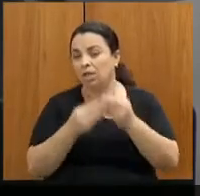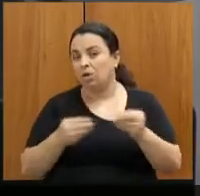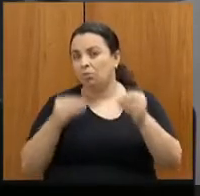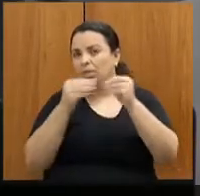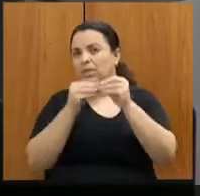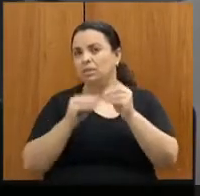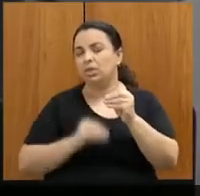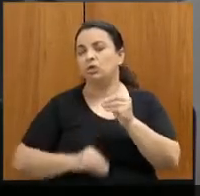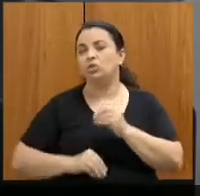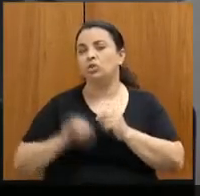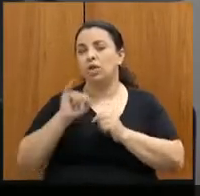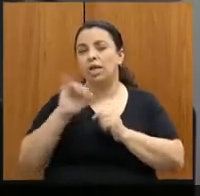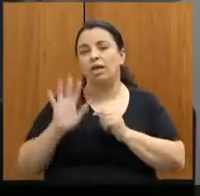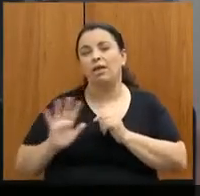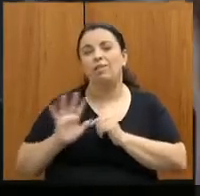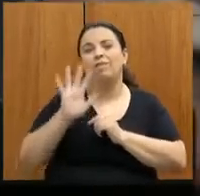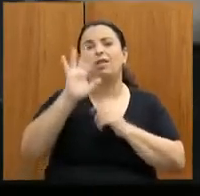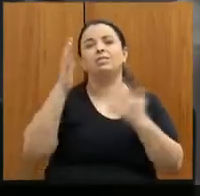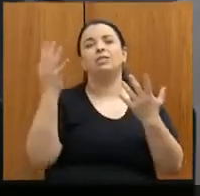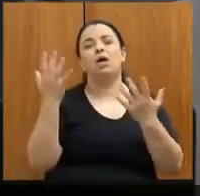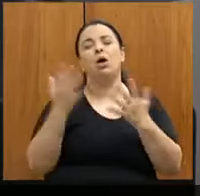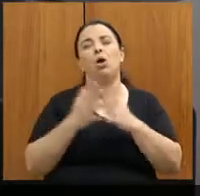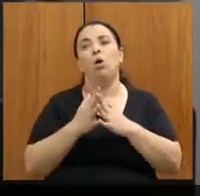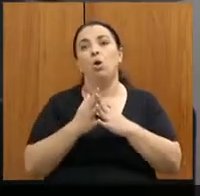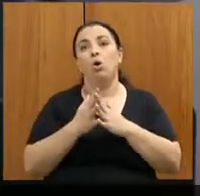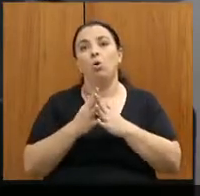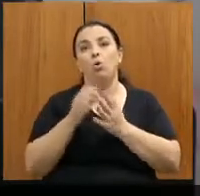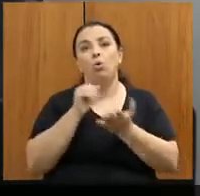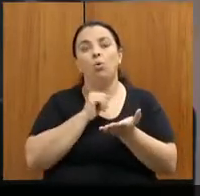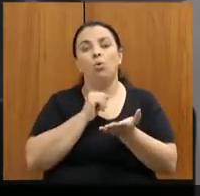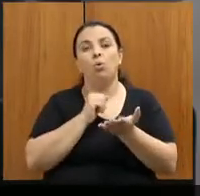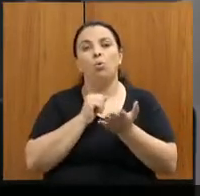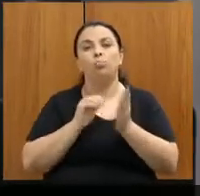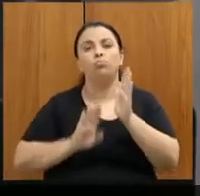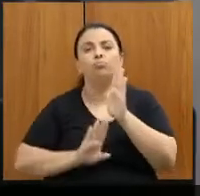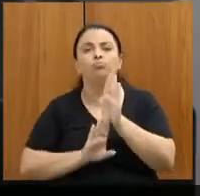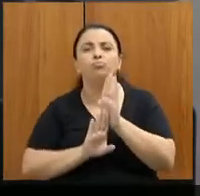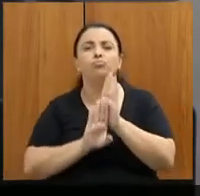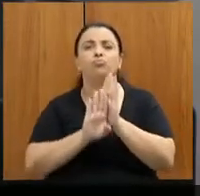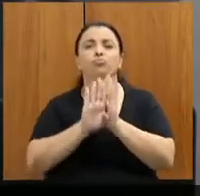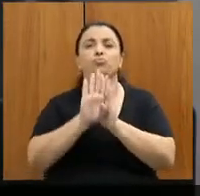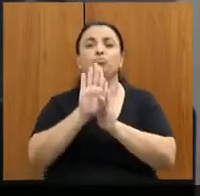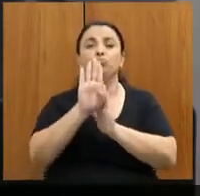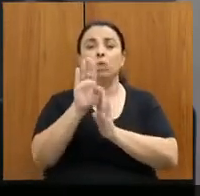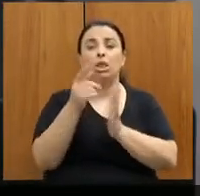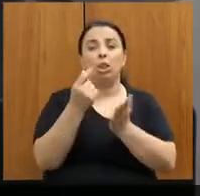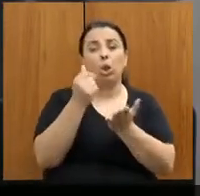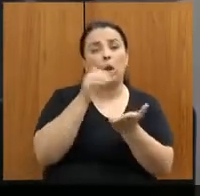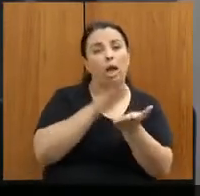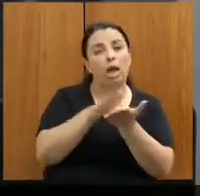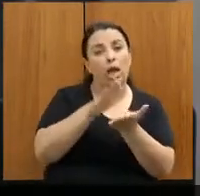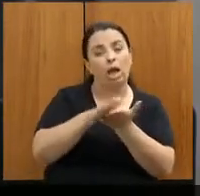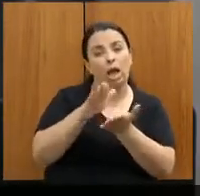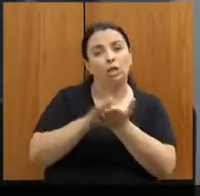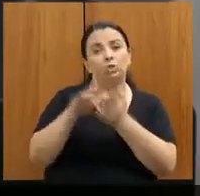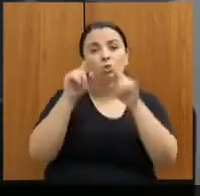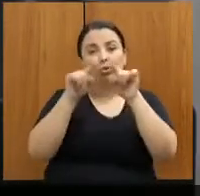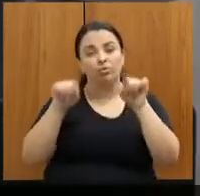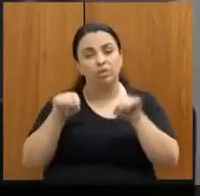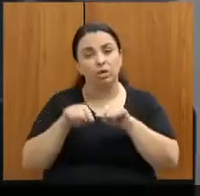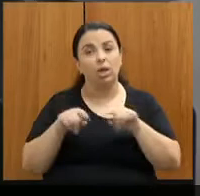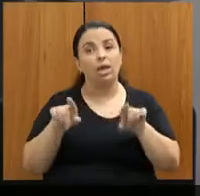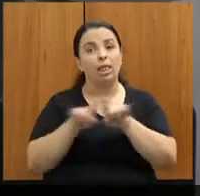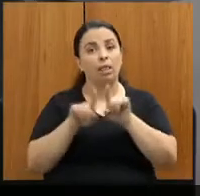crescimento vegetativo das despesas com pessoal outras despesas com pessoal e a Progressão de carreira